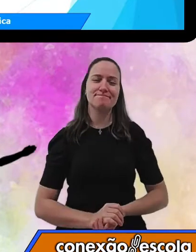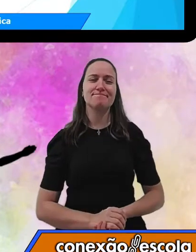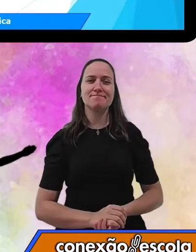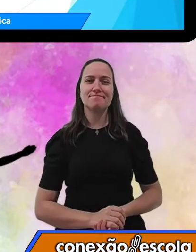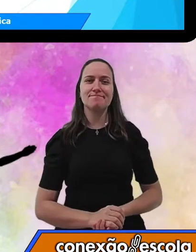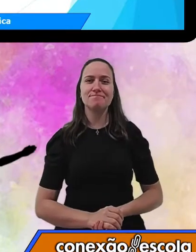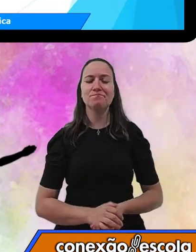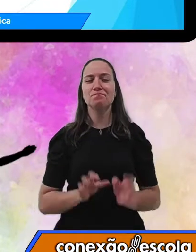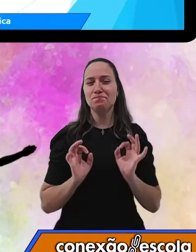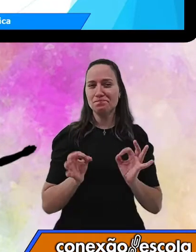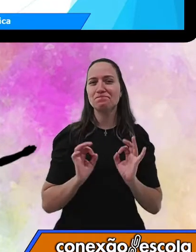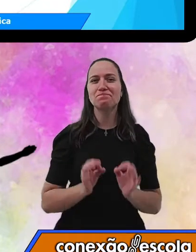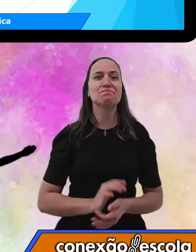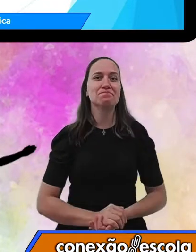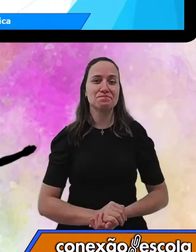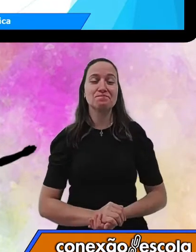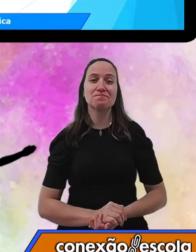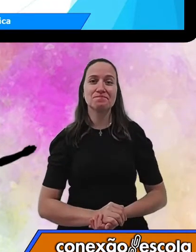Muito bem.